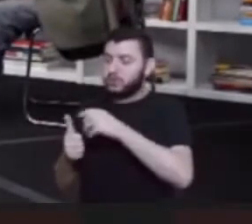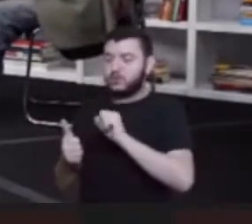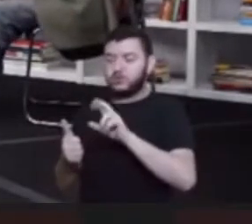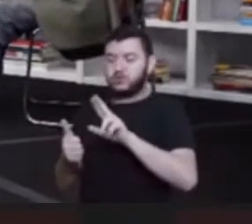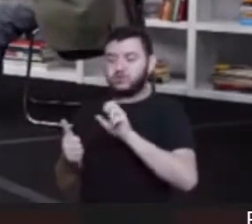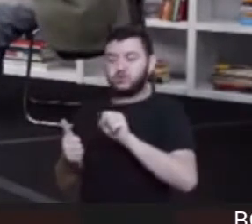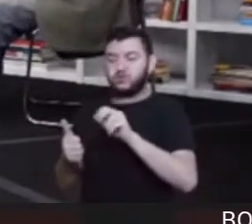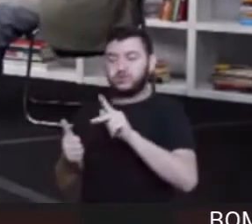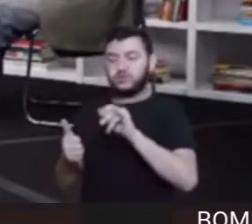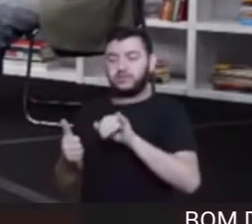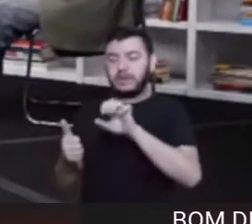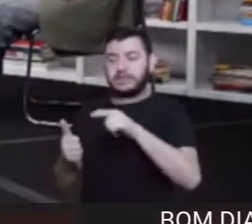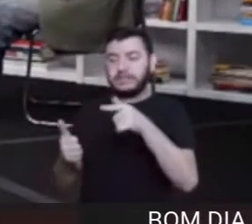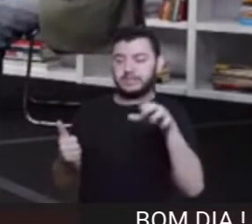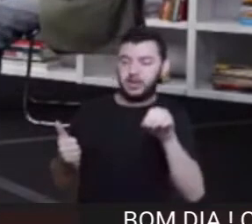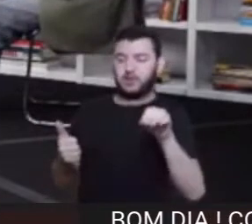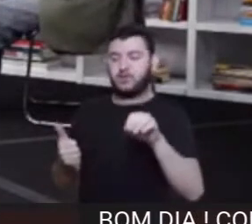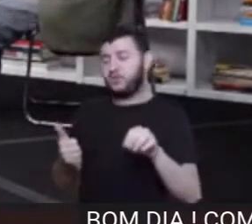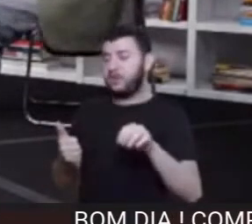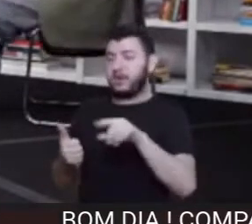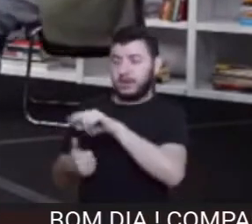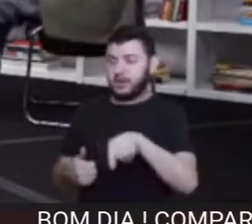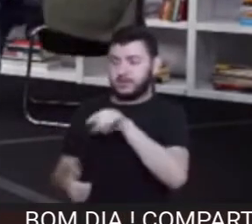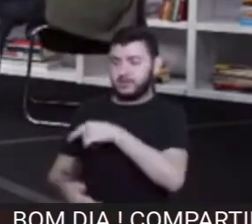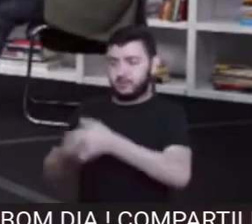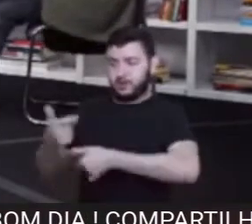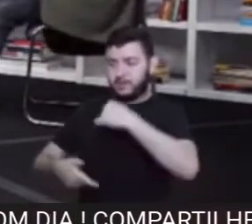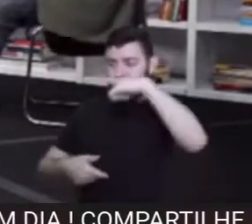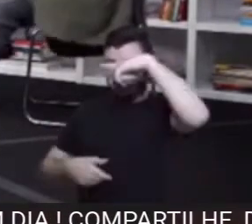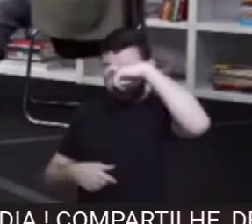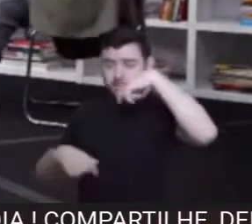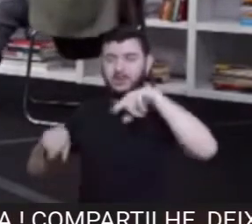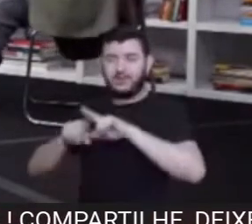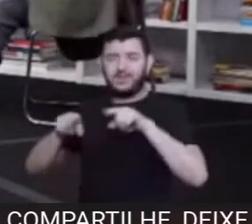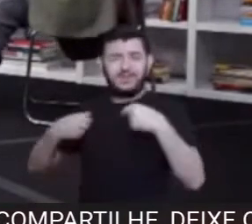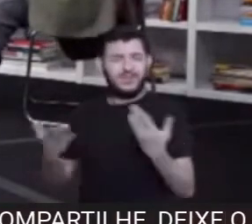do imóvel do Instituto Lula e no caso da,